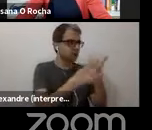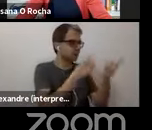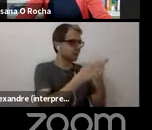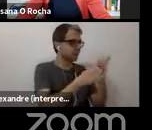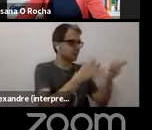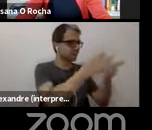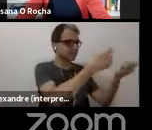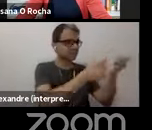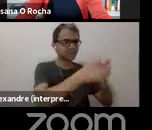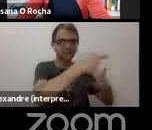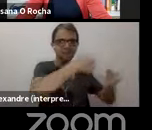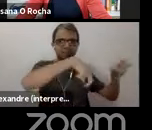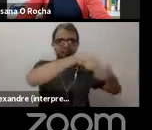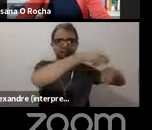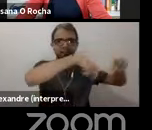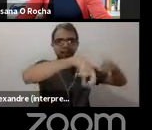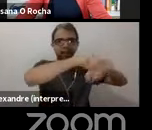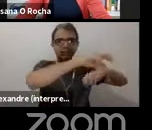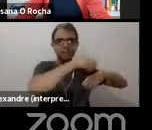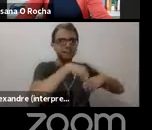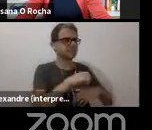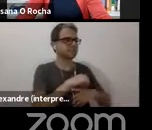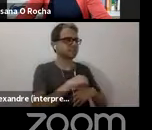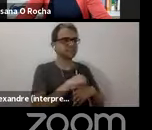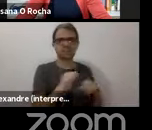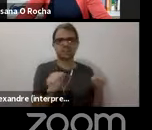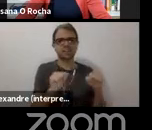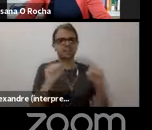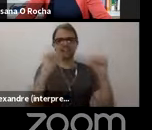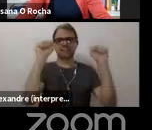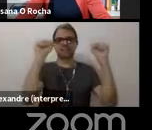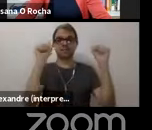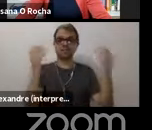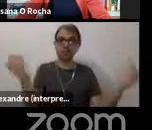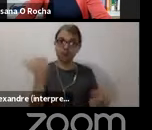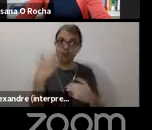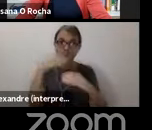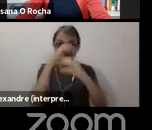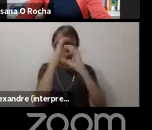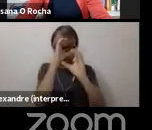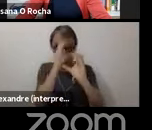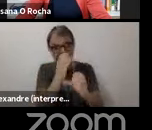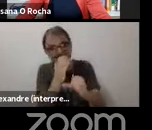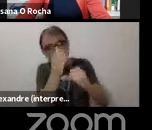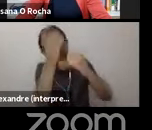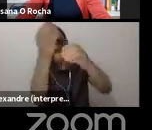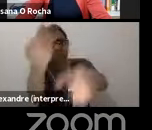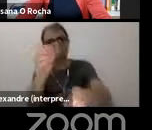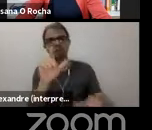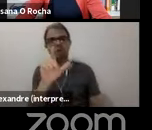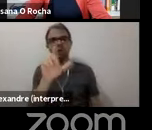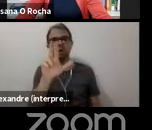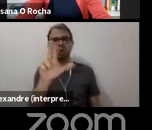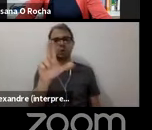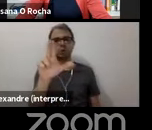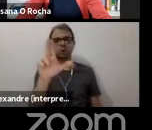outra. Adorei ver isso. Vou passar minha luneta agora para você, Lu. Recebe aí minha